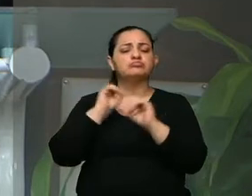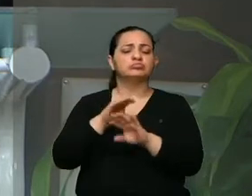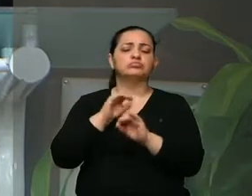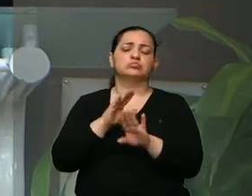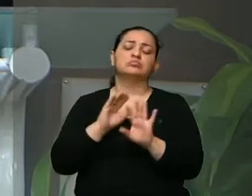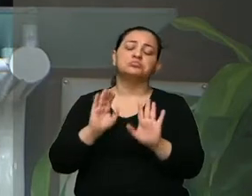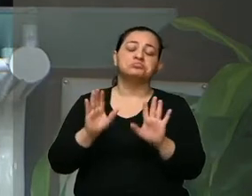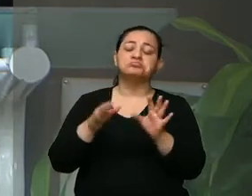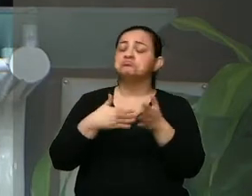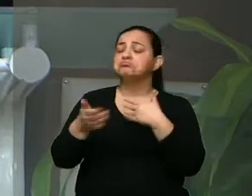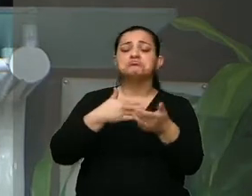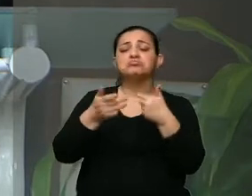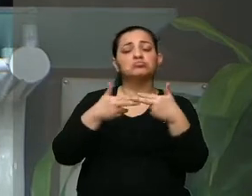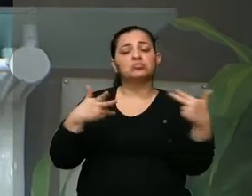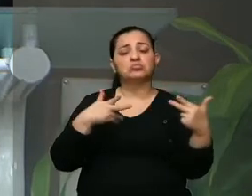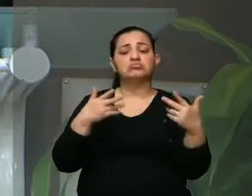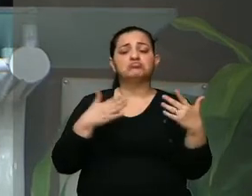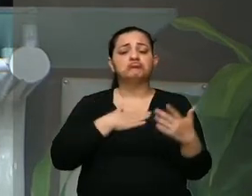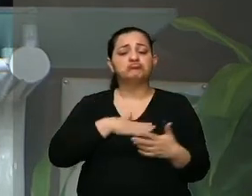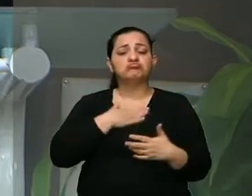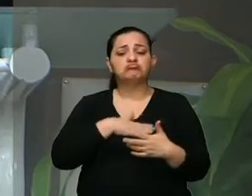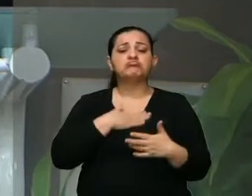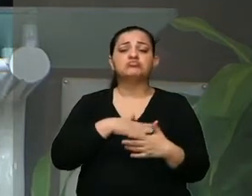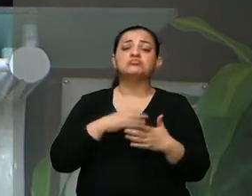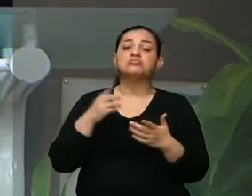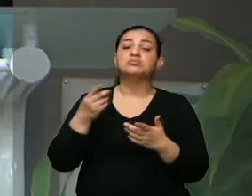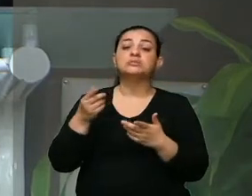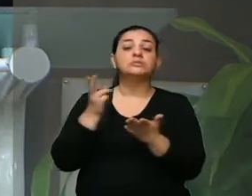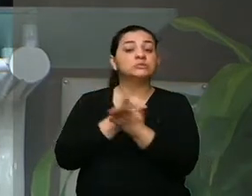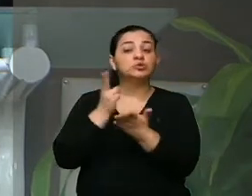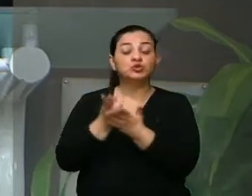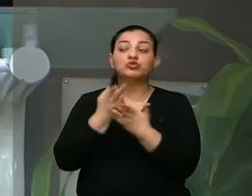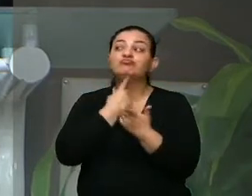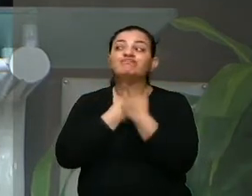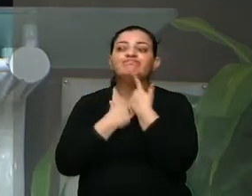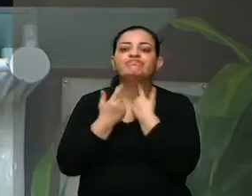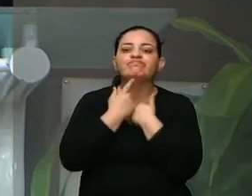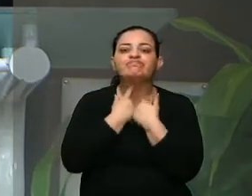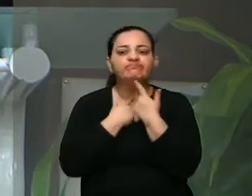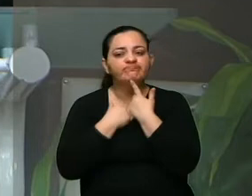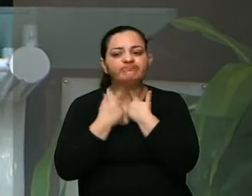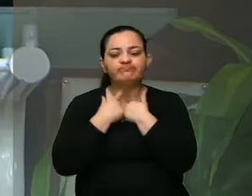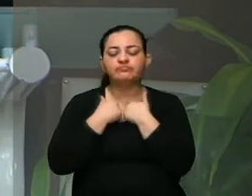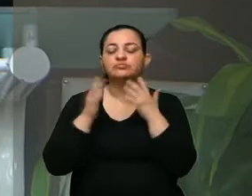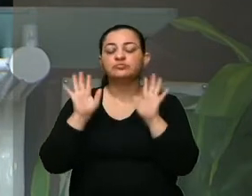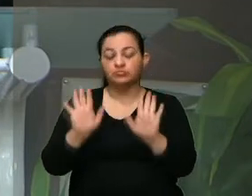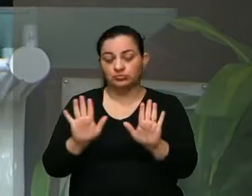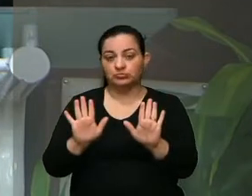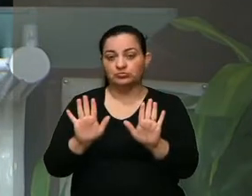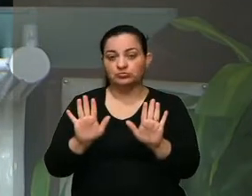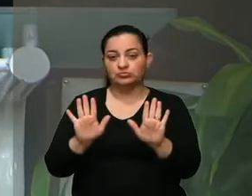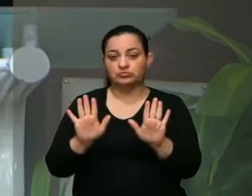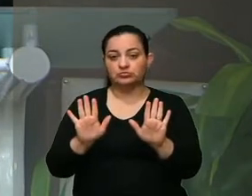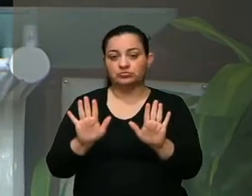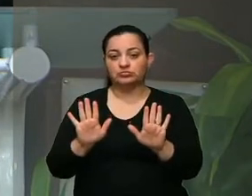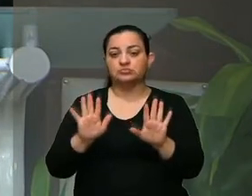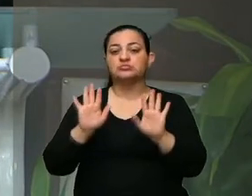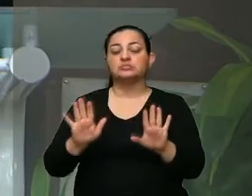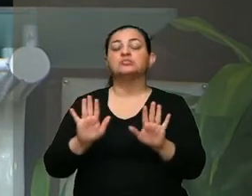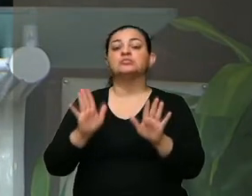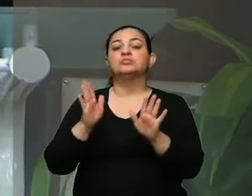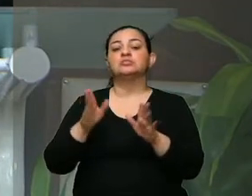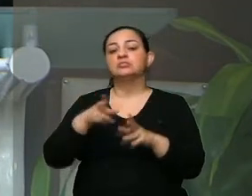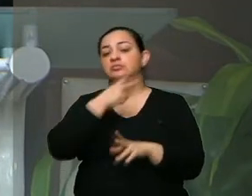algo que você sempre em si ou sempre desejo irmãos foi uma válvula para